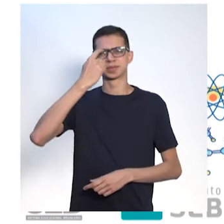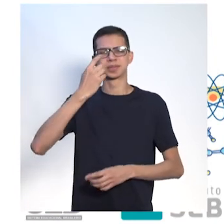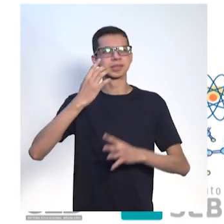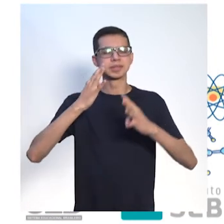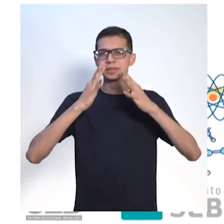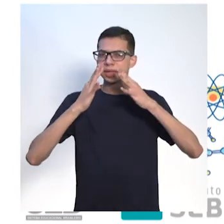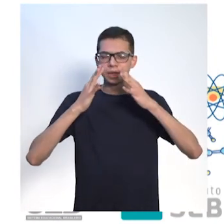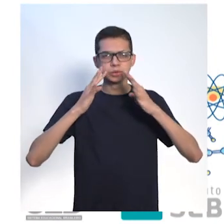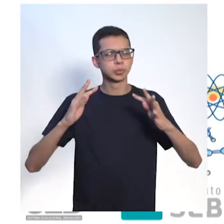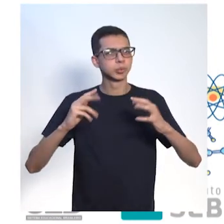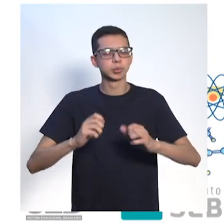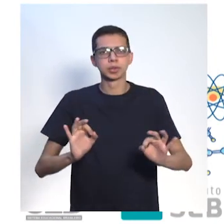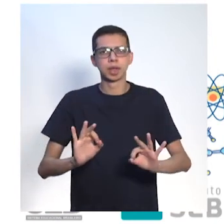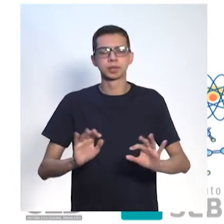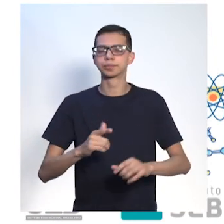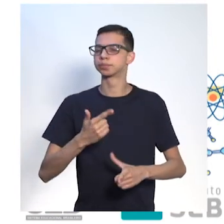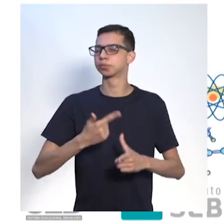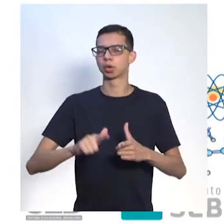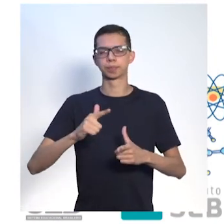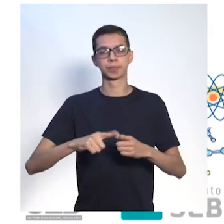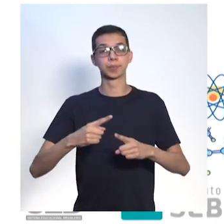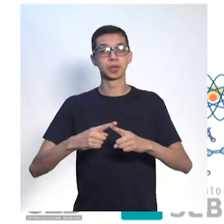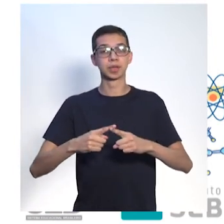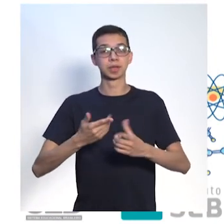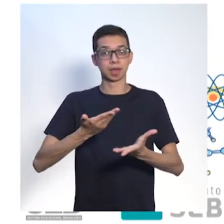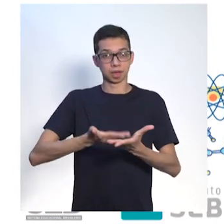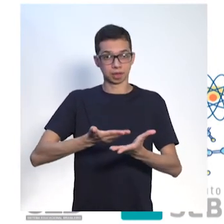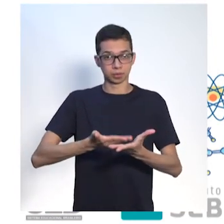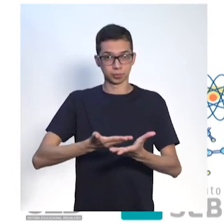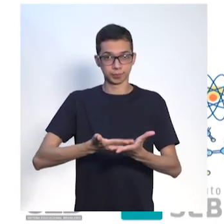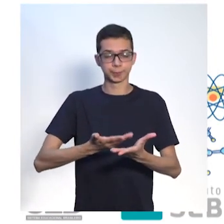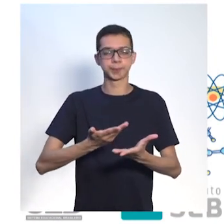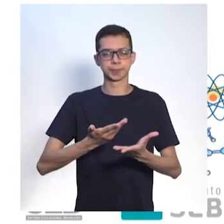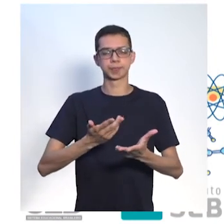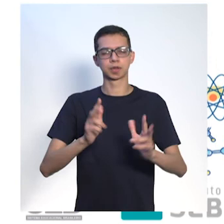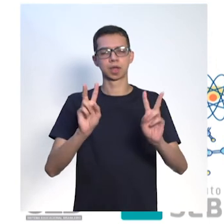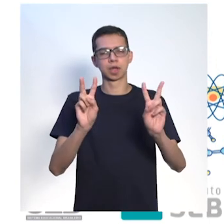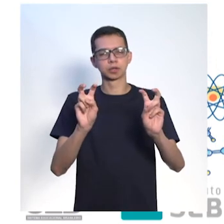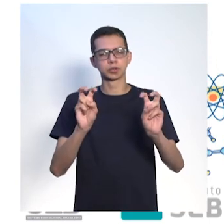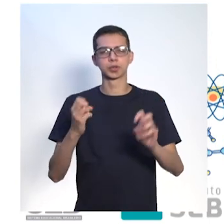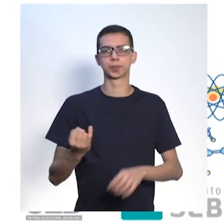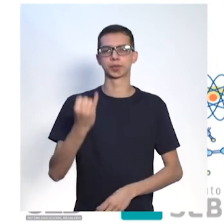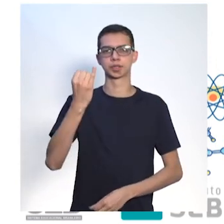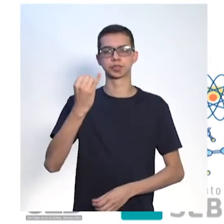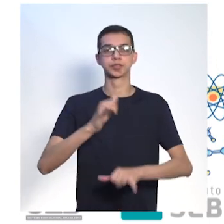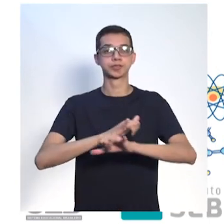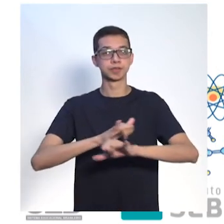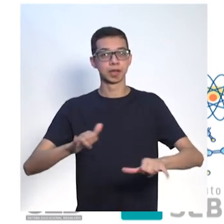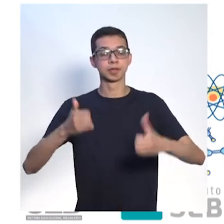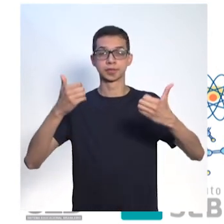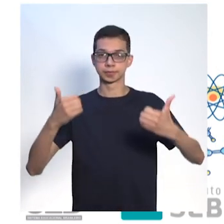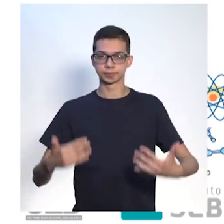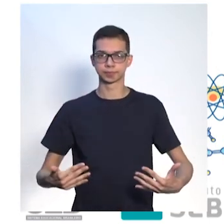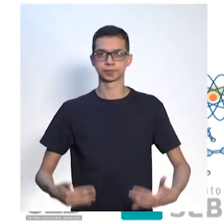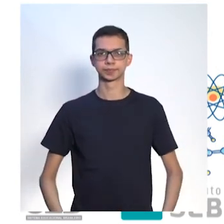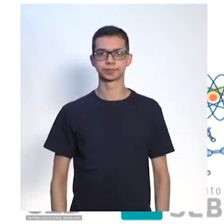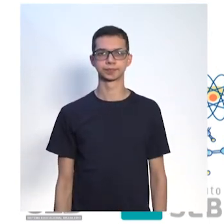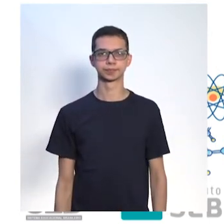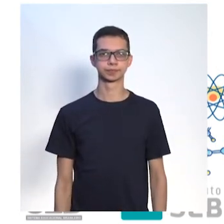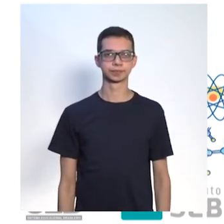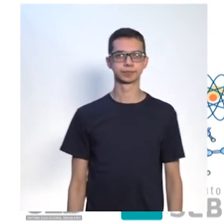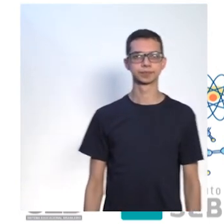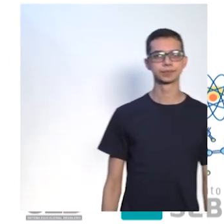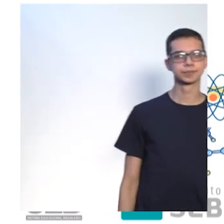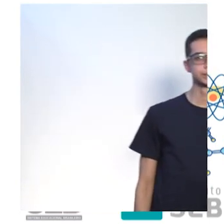problema. Cada aula fala de um pedaço, de uma matéria importante, de um assunto relevante para o Enem. Fala de uma parte de